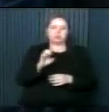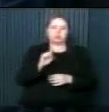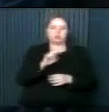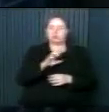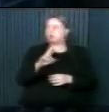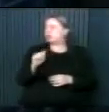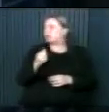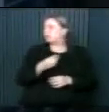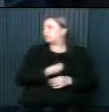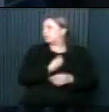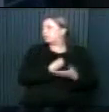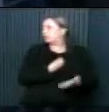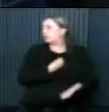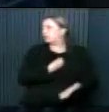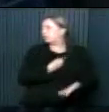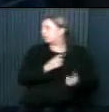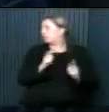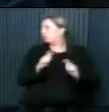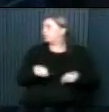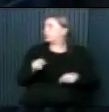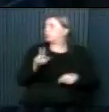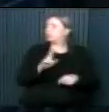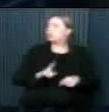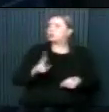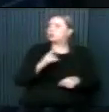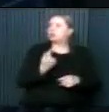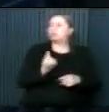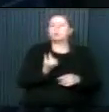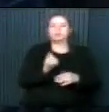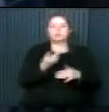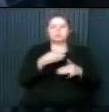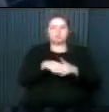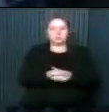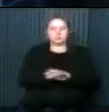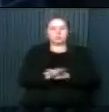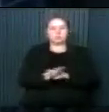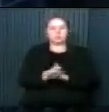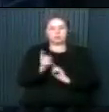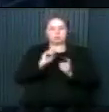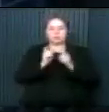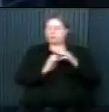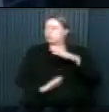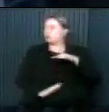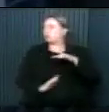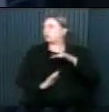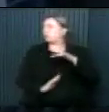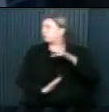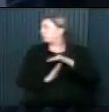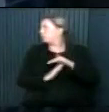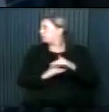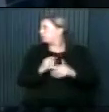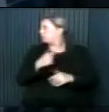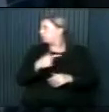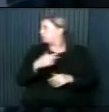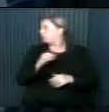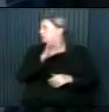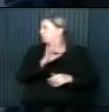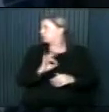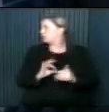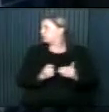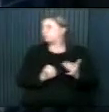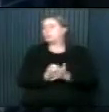que permitiu a utilização desses depósitos judiciais e administrativos no limite de 70% para o